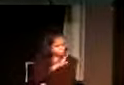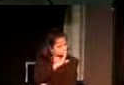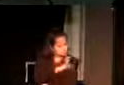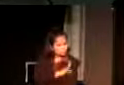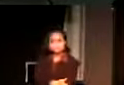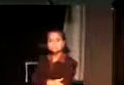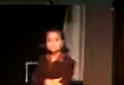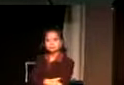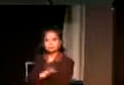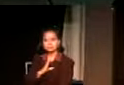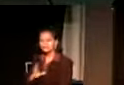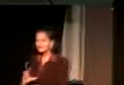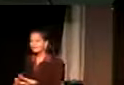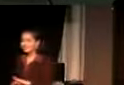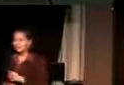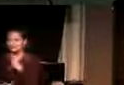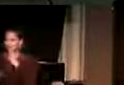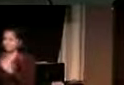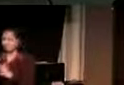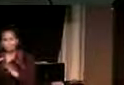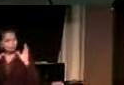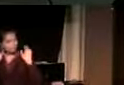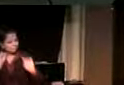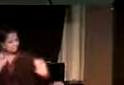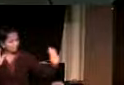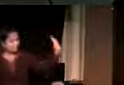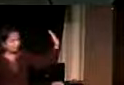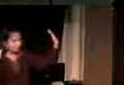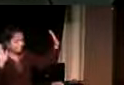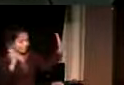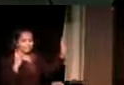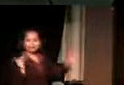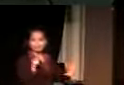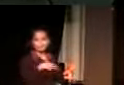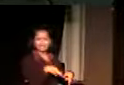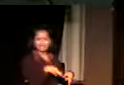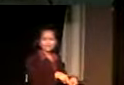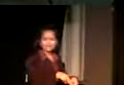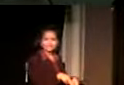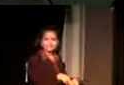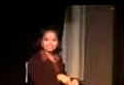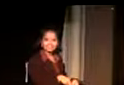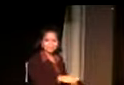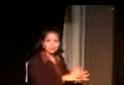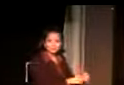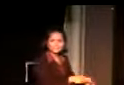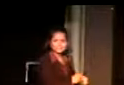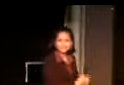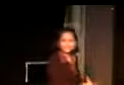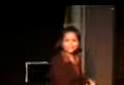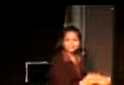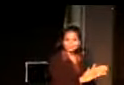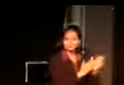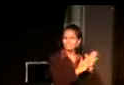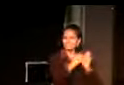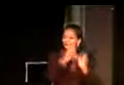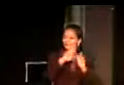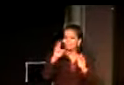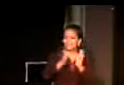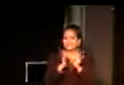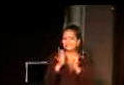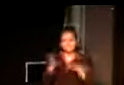e Cristo para tudo se volta para eles e os cura louvado seja o seu